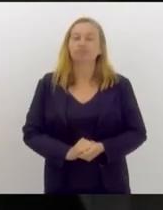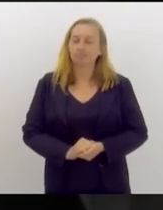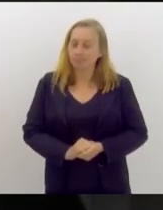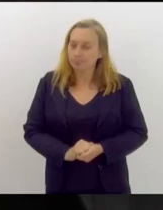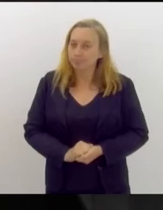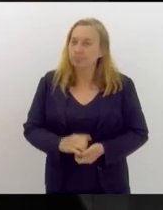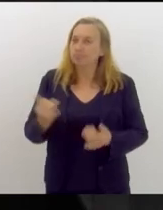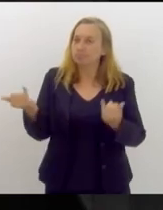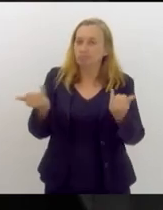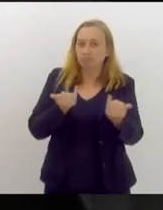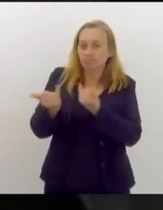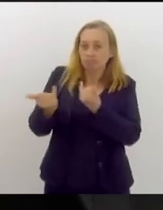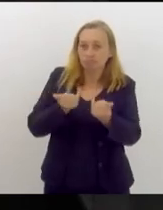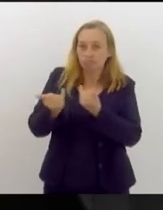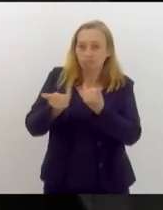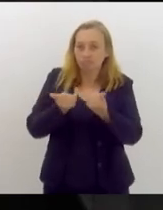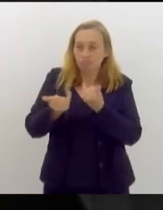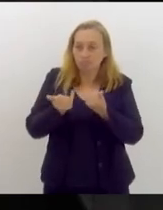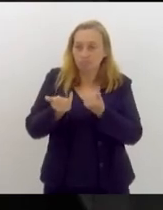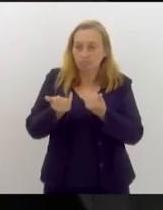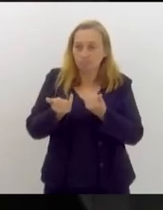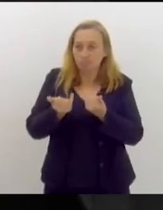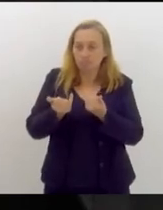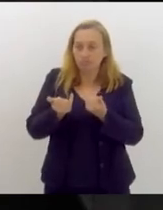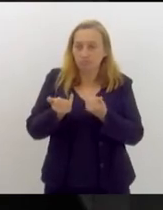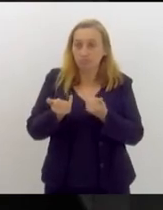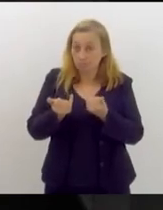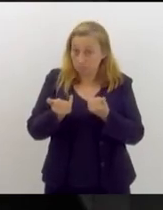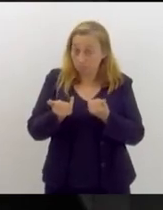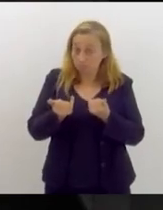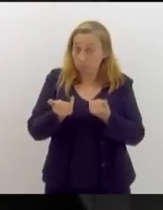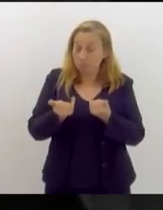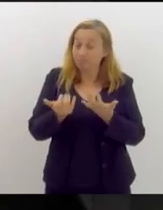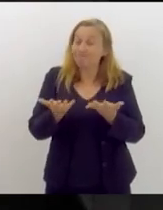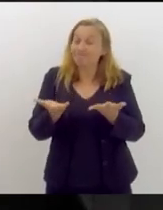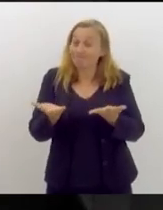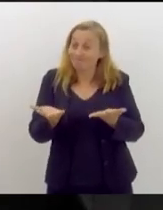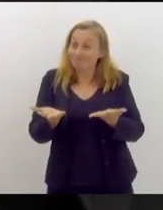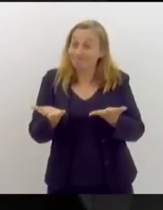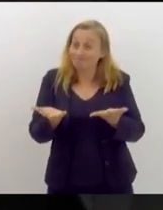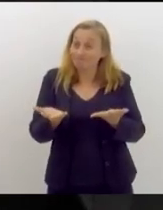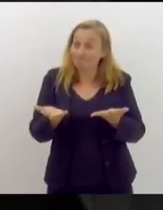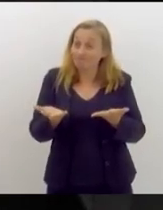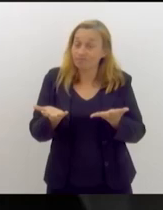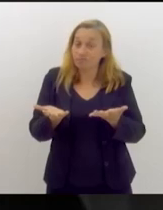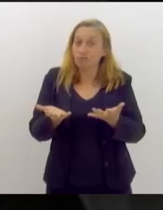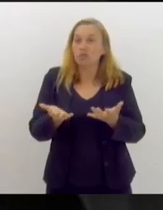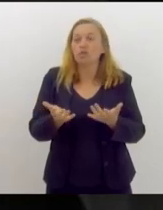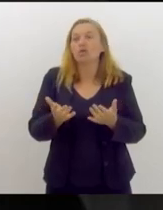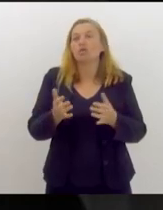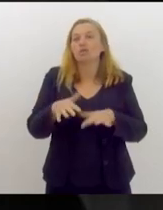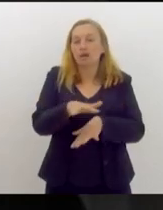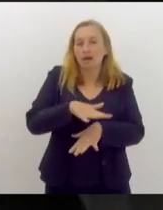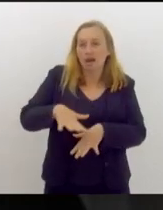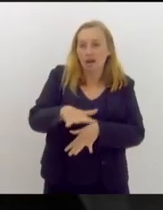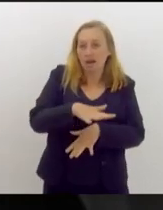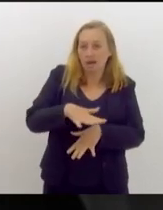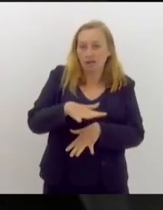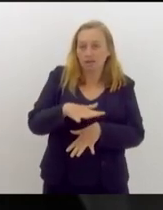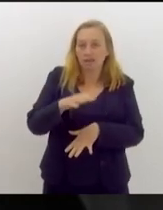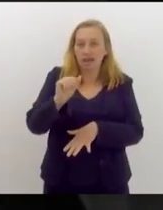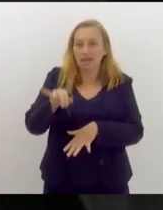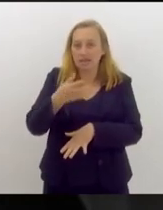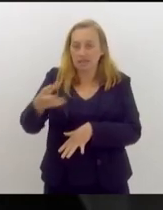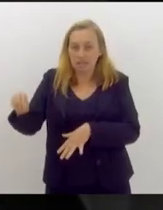essa notícia caiu como uma bomba no Mercado de Ações as